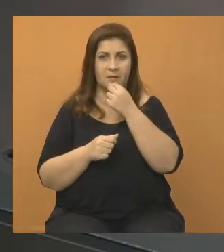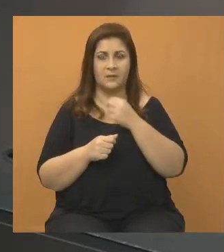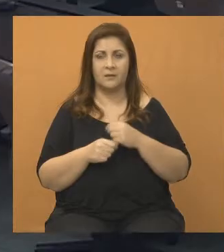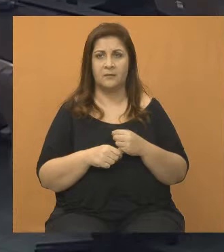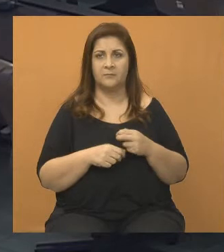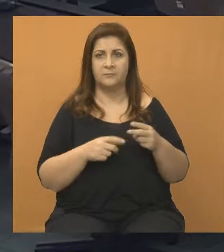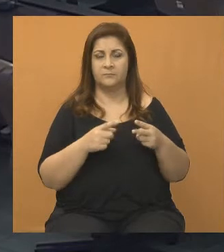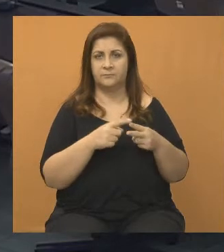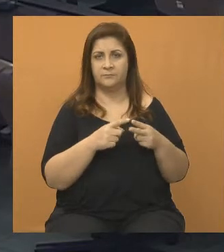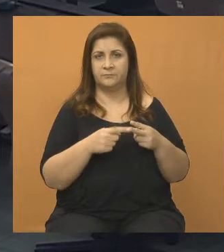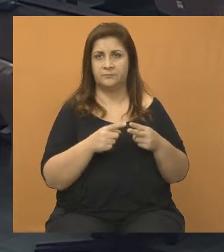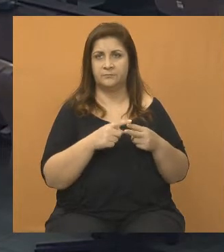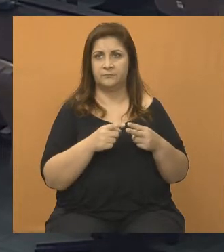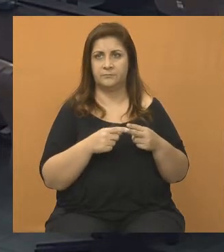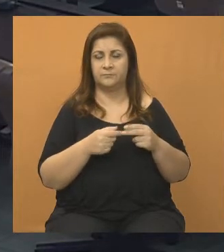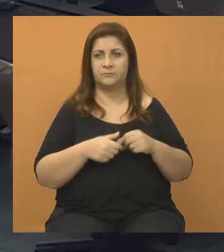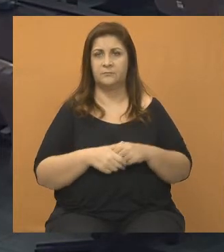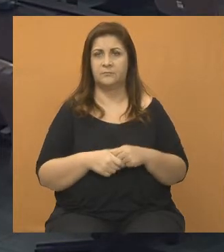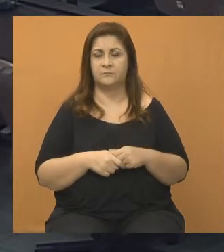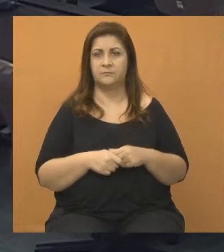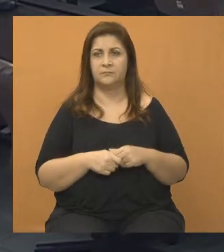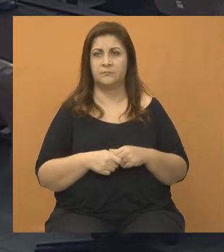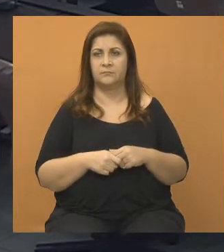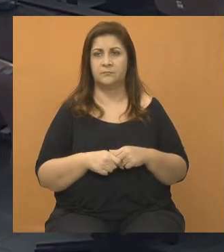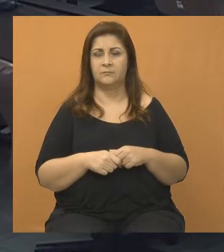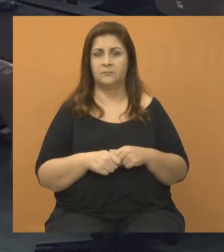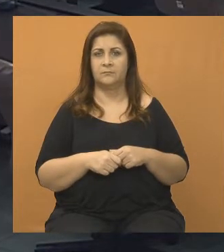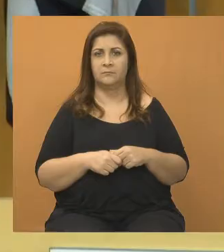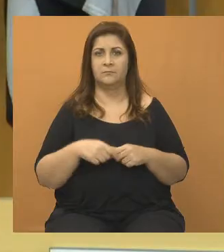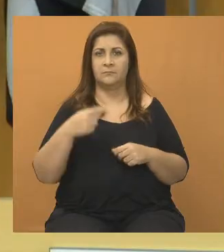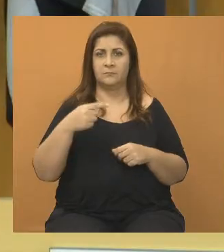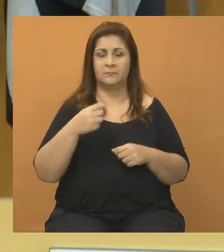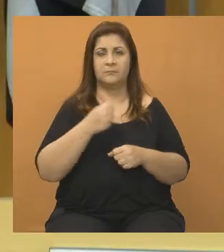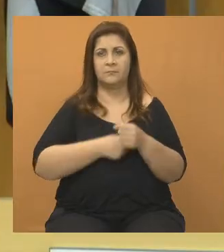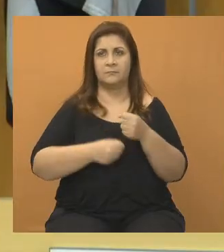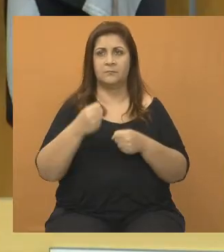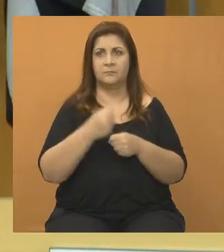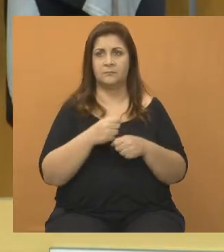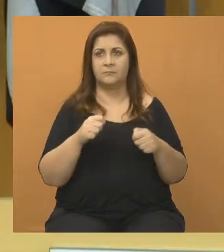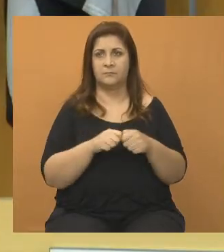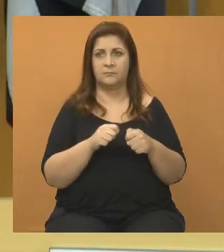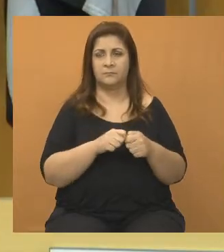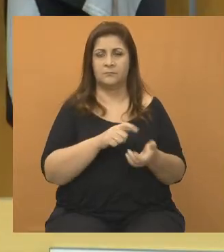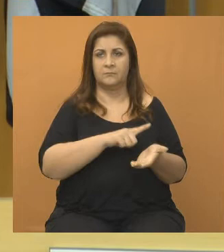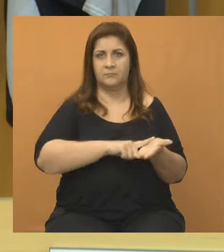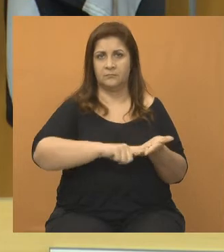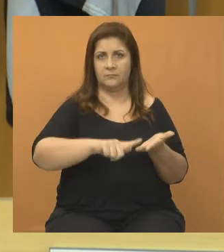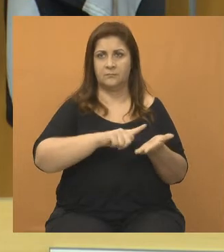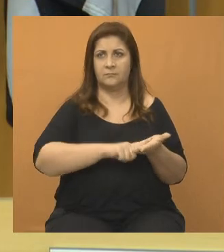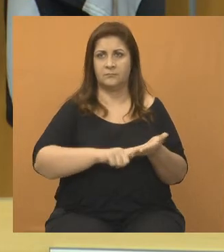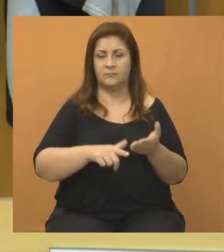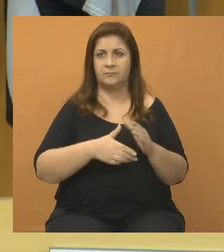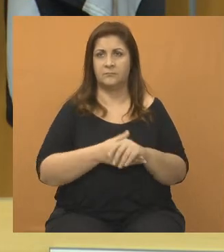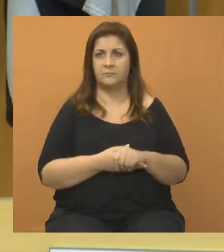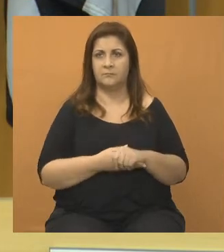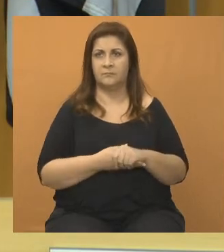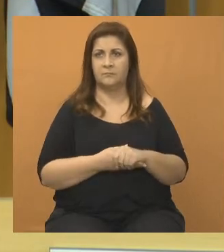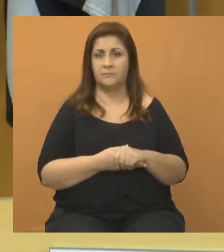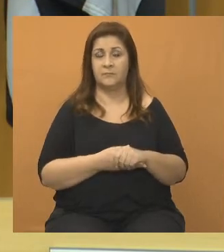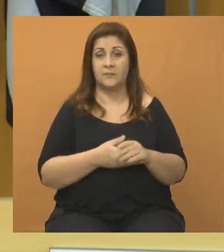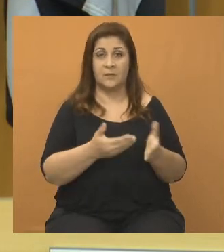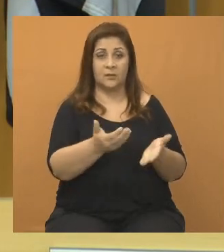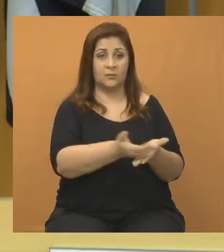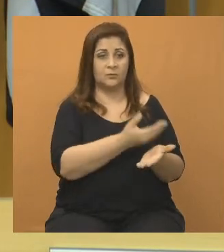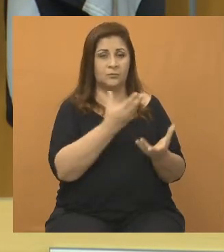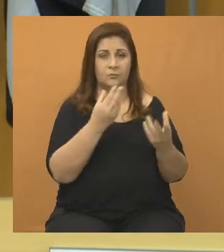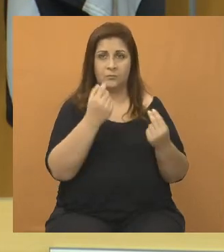duas questões, né? Primeiro, que a limpeza o ano passado foi executada, né? A Secretaria de Infraestrutura tirou um volume